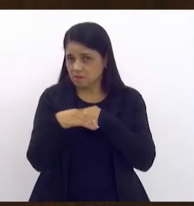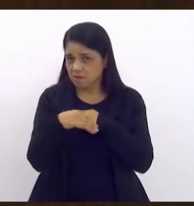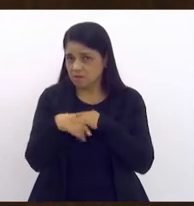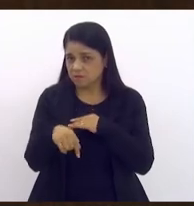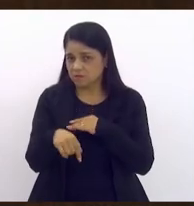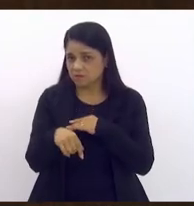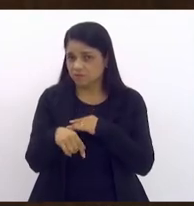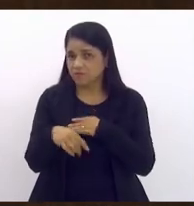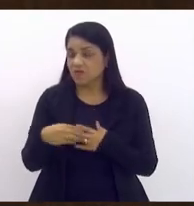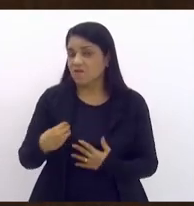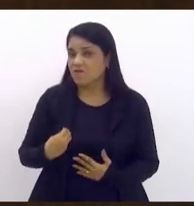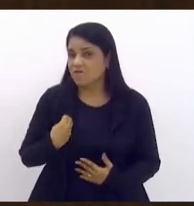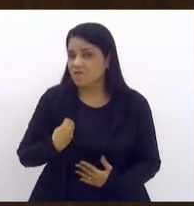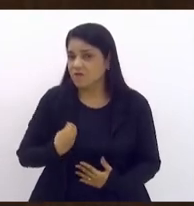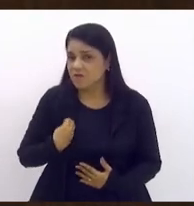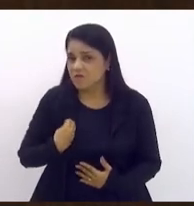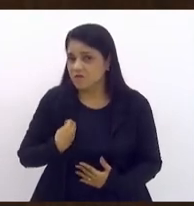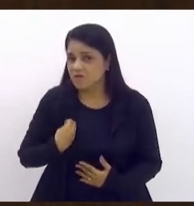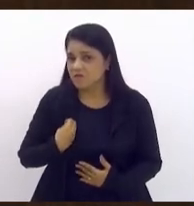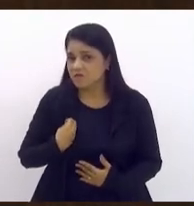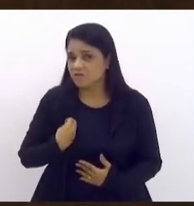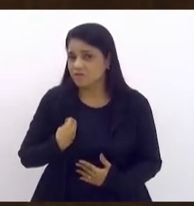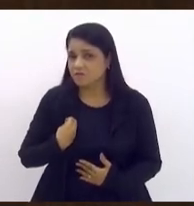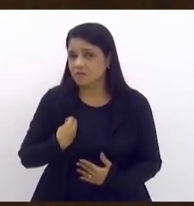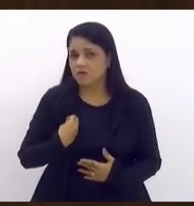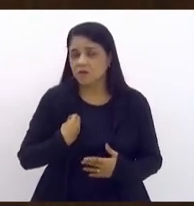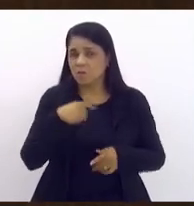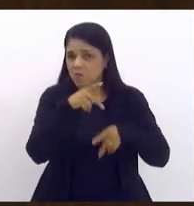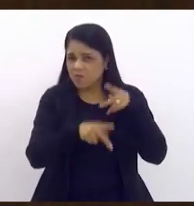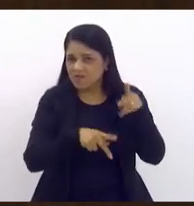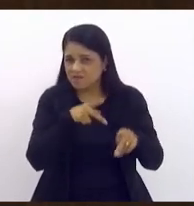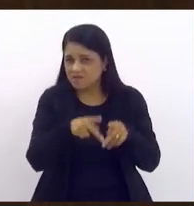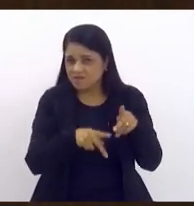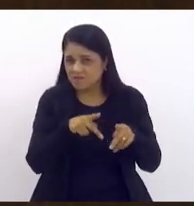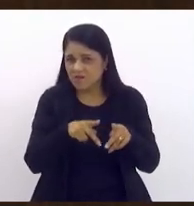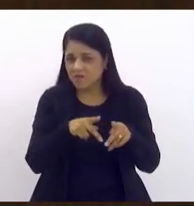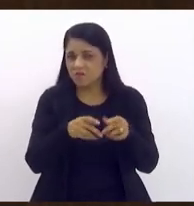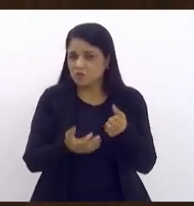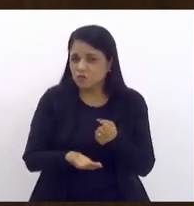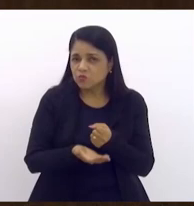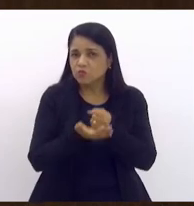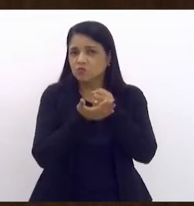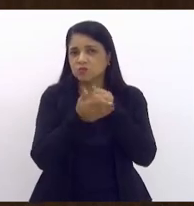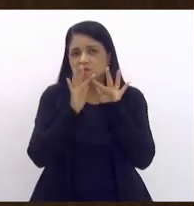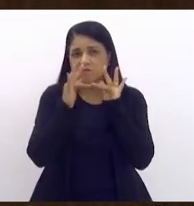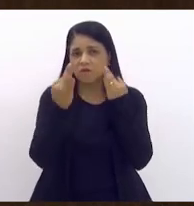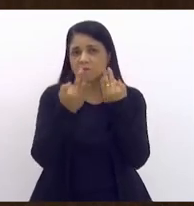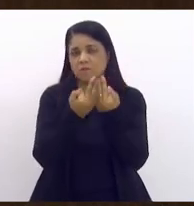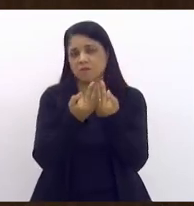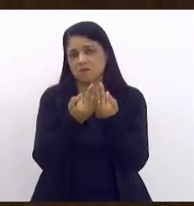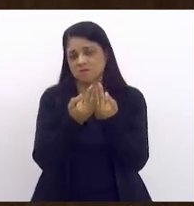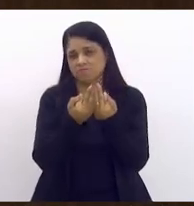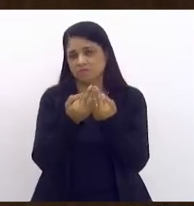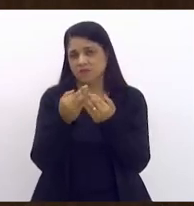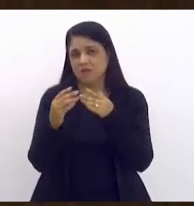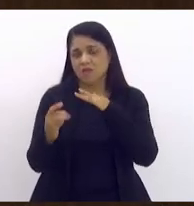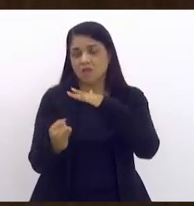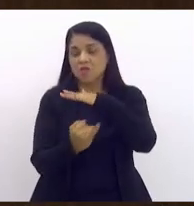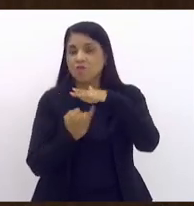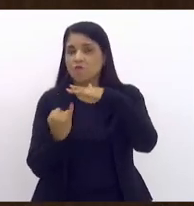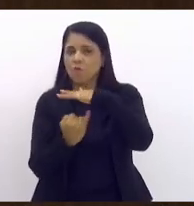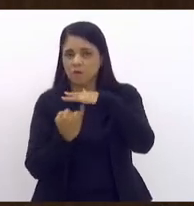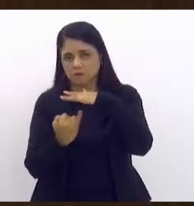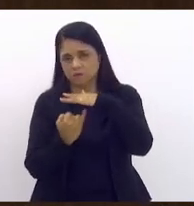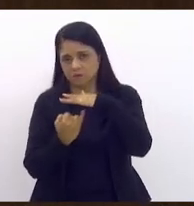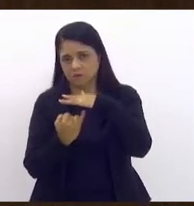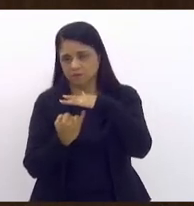infelizmente, vivem sustentando as suas famílias na informalidade. E quando existe esse tipo de